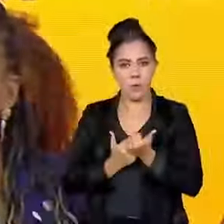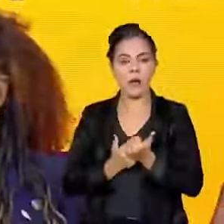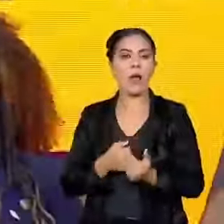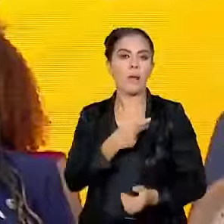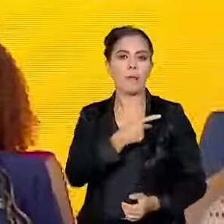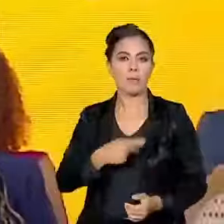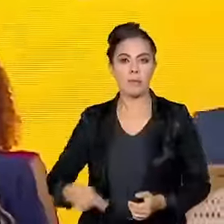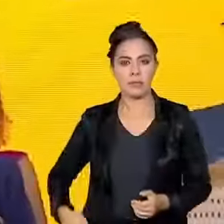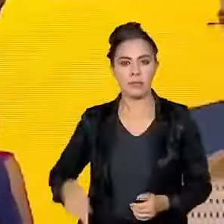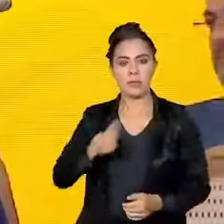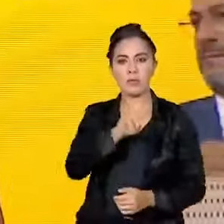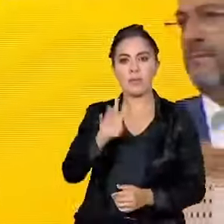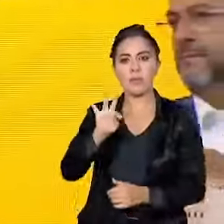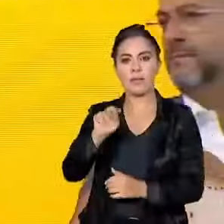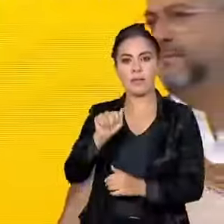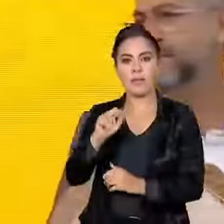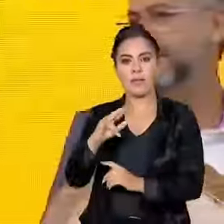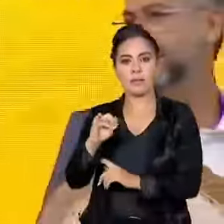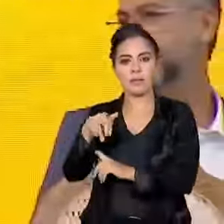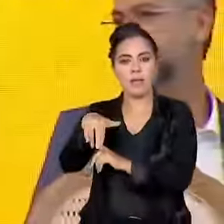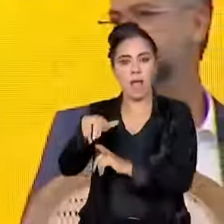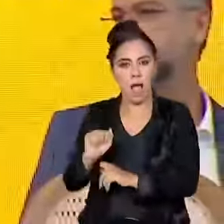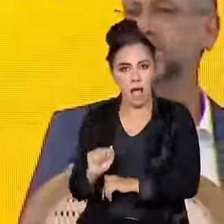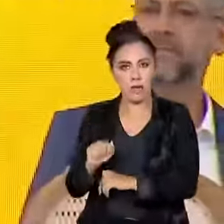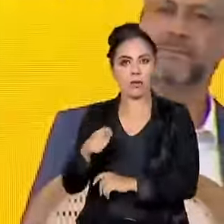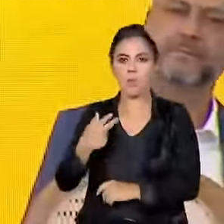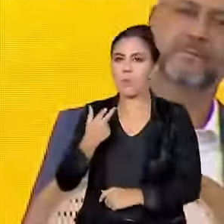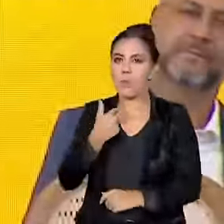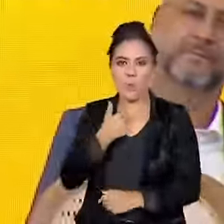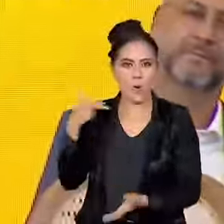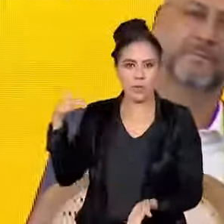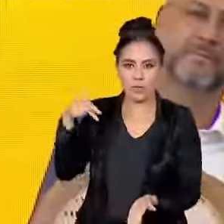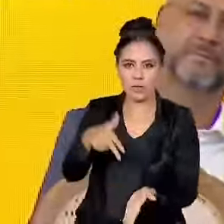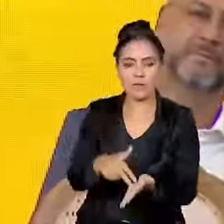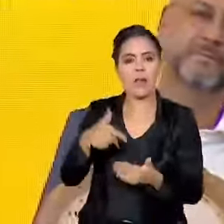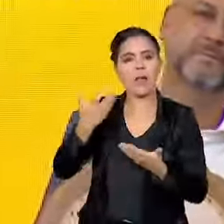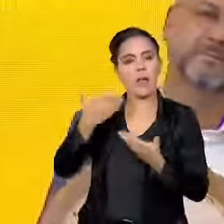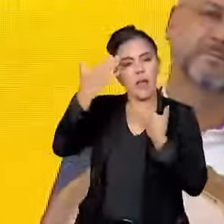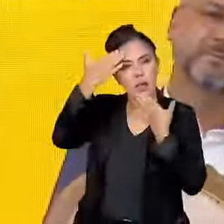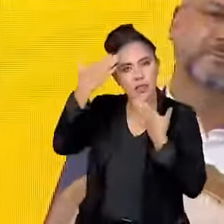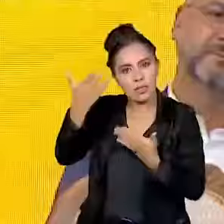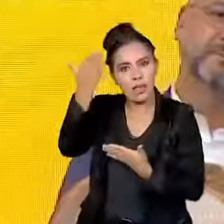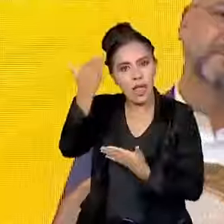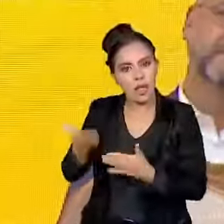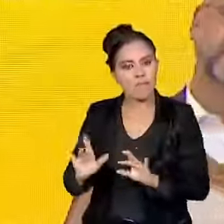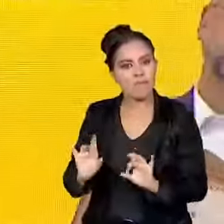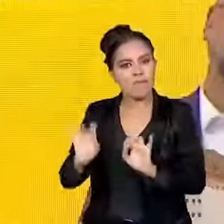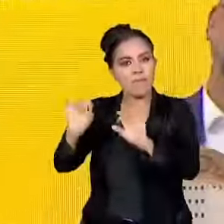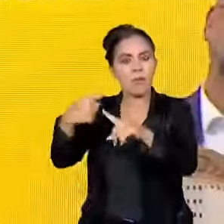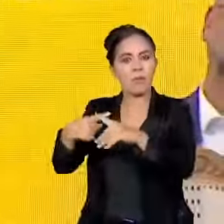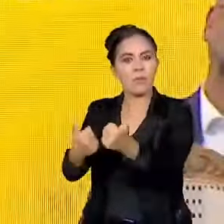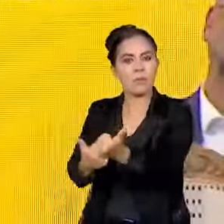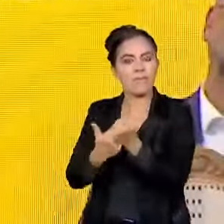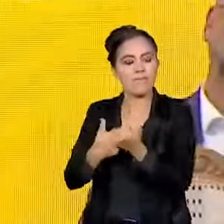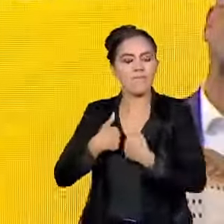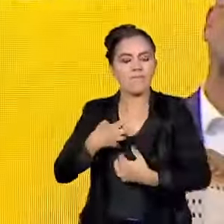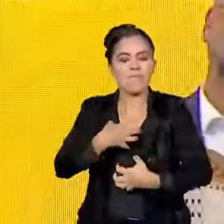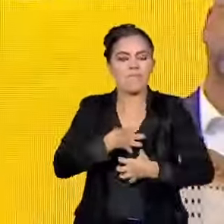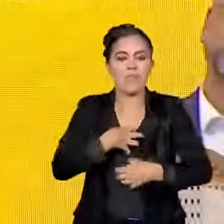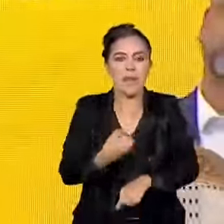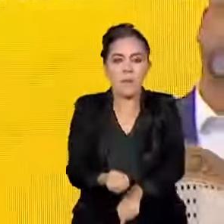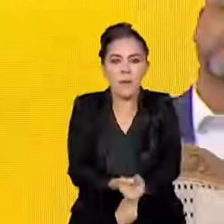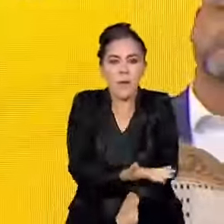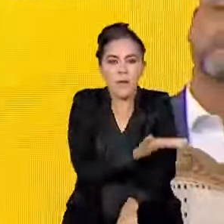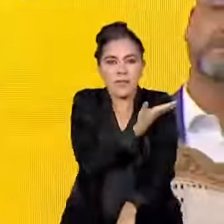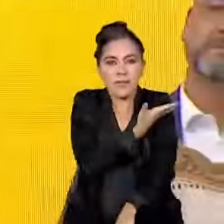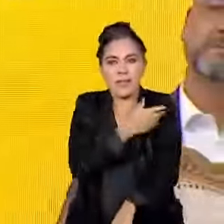agenda, mas queria agradecer muito para ela também, que sem ela não seria possível a construção desse momento. Mas eu estou muito emocionada, ele já falou